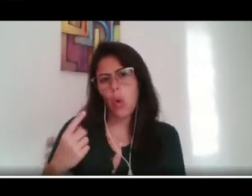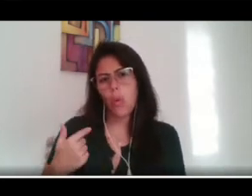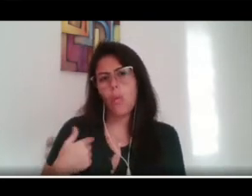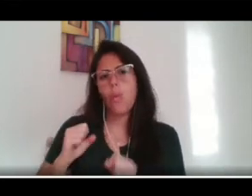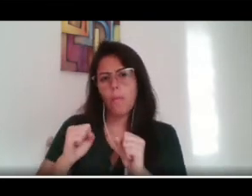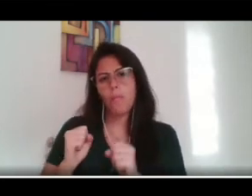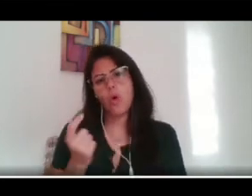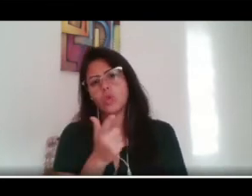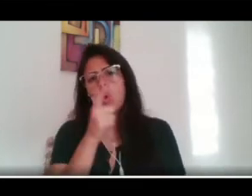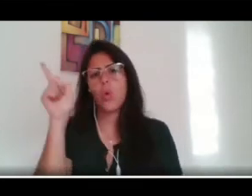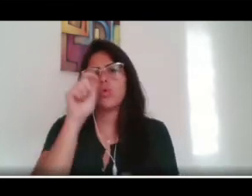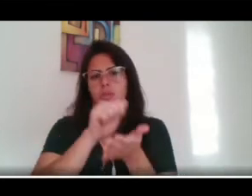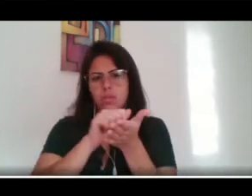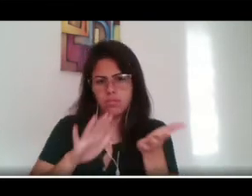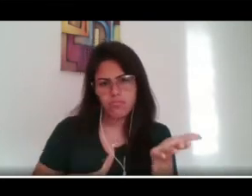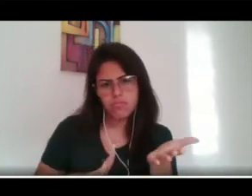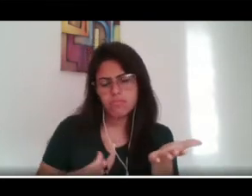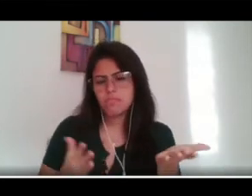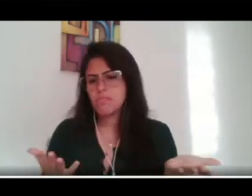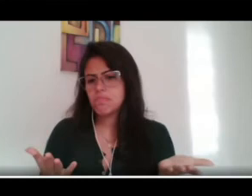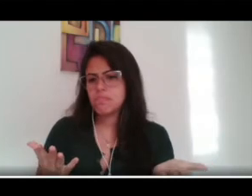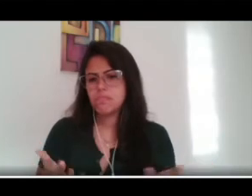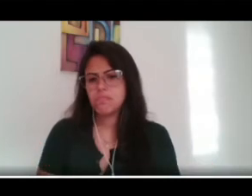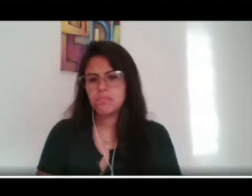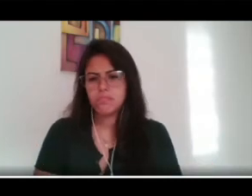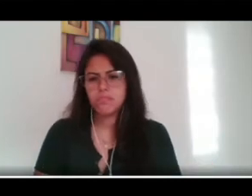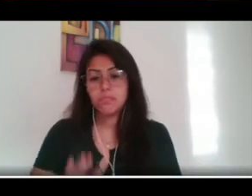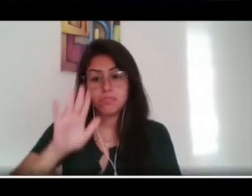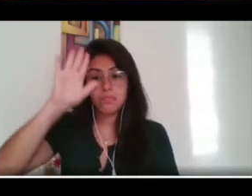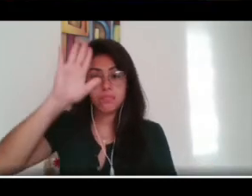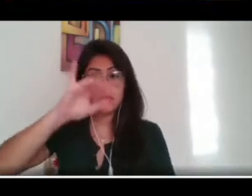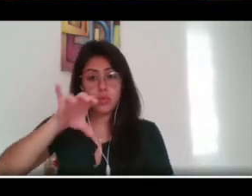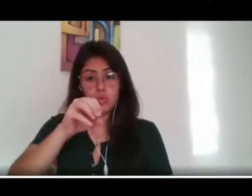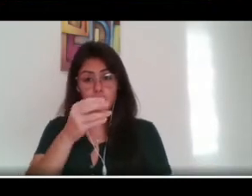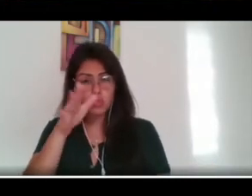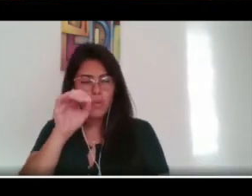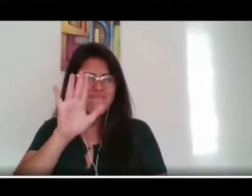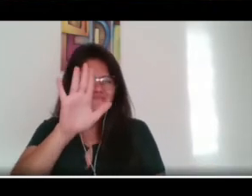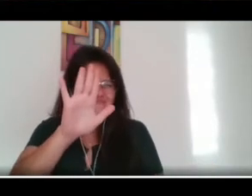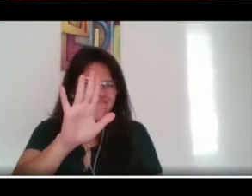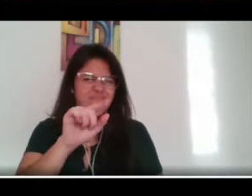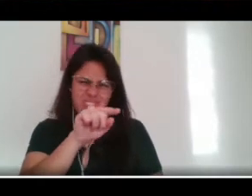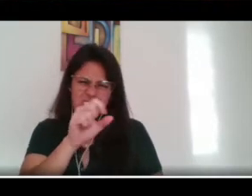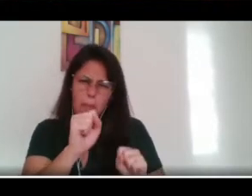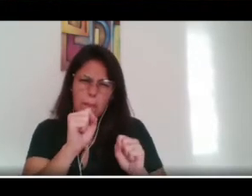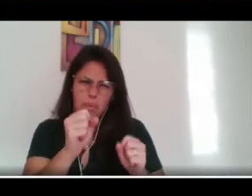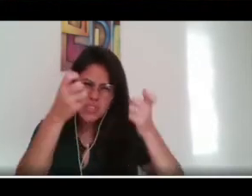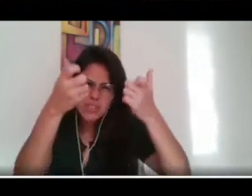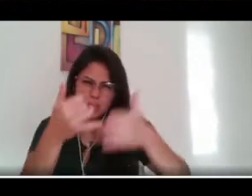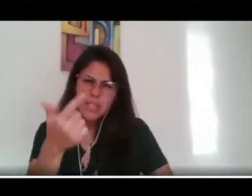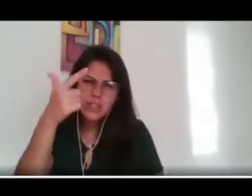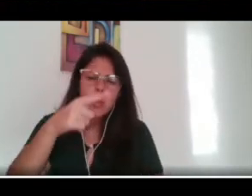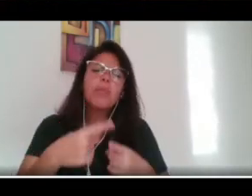Professor, você poderia explicar novamente por que o tempo é o mesmo? Por que o tempo é o mesmo? Explico.